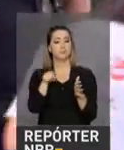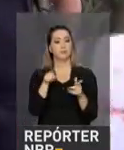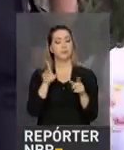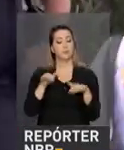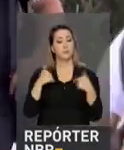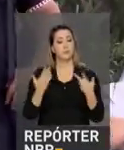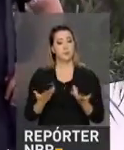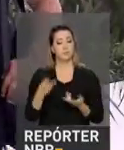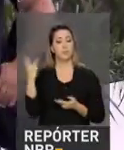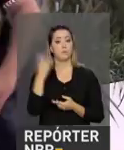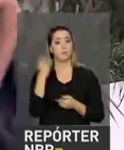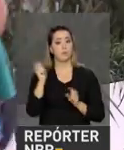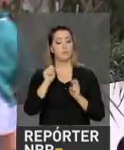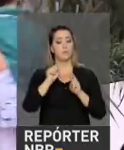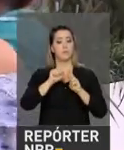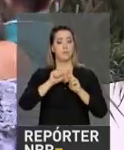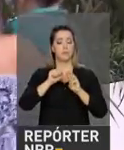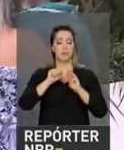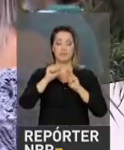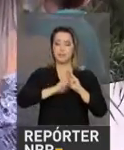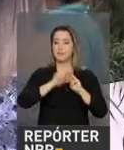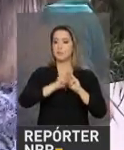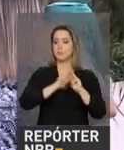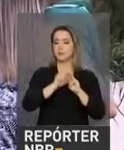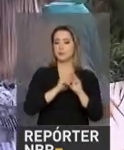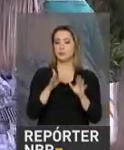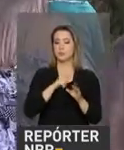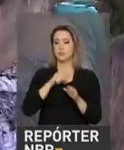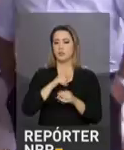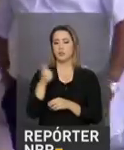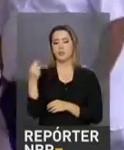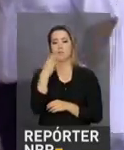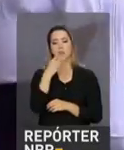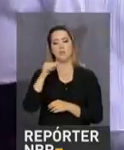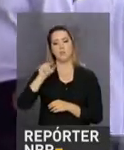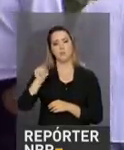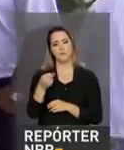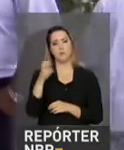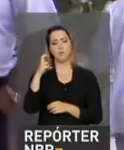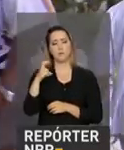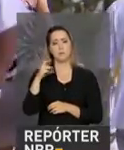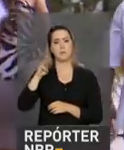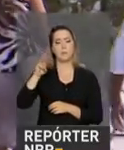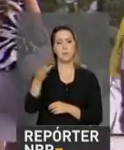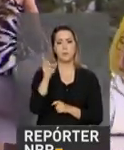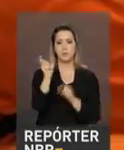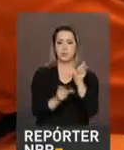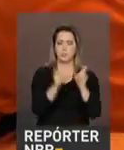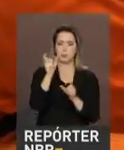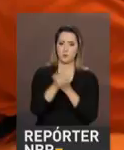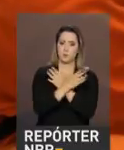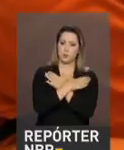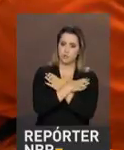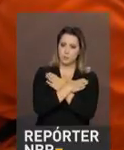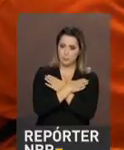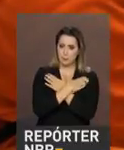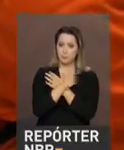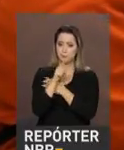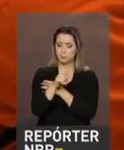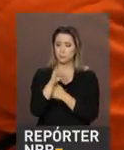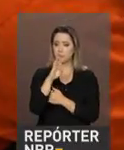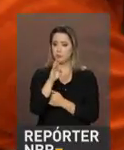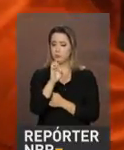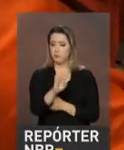isso, o trimestre fechou com cerca de 13 milhões e meio de trabalhadores desempregados. Segundo o